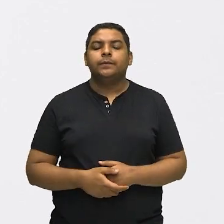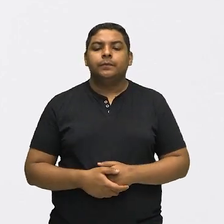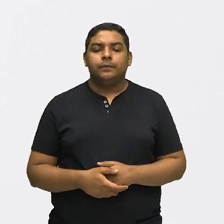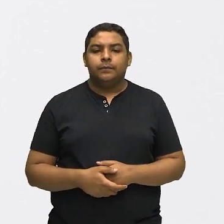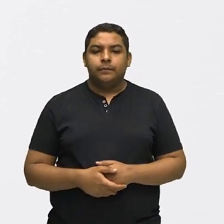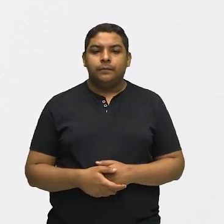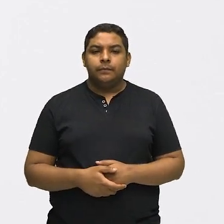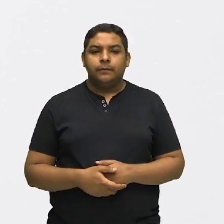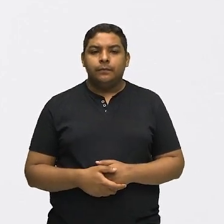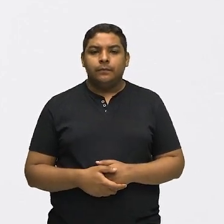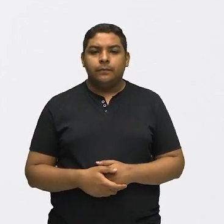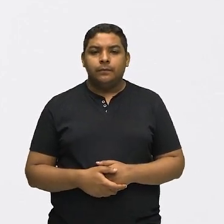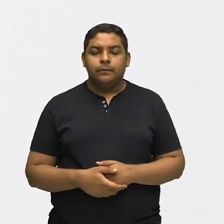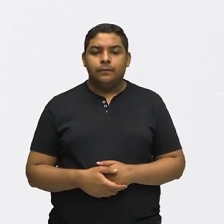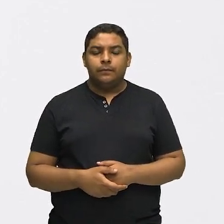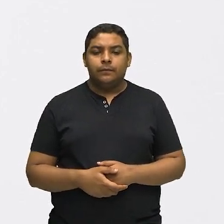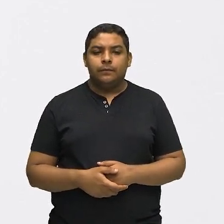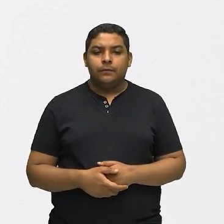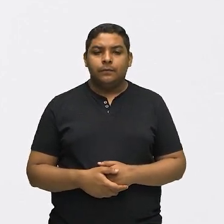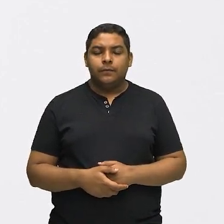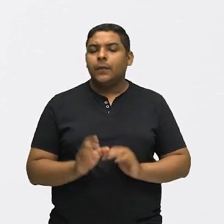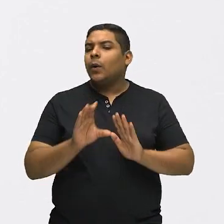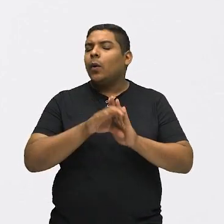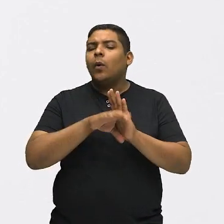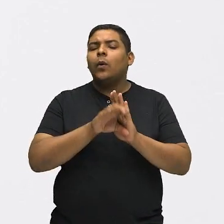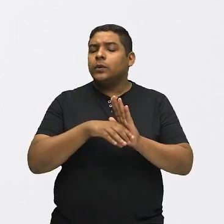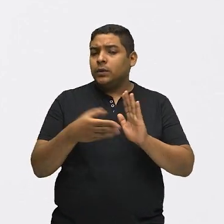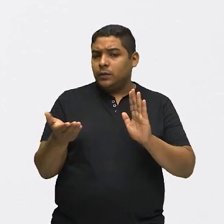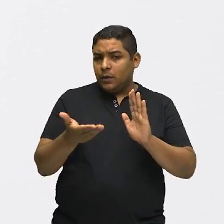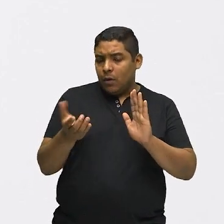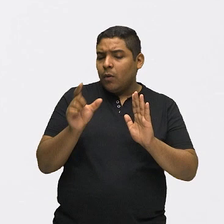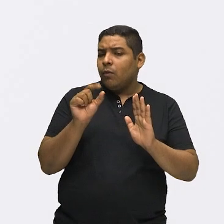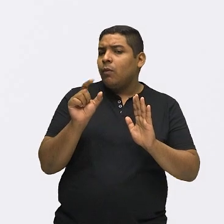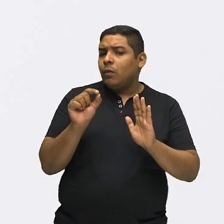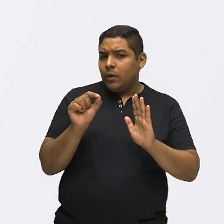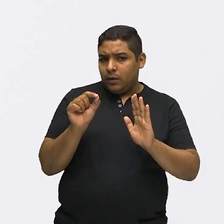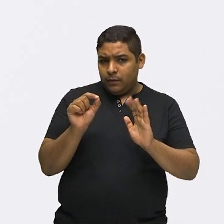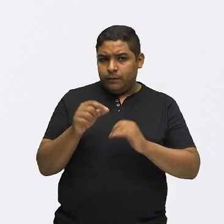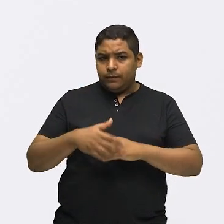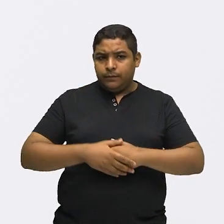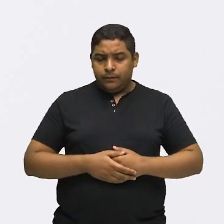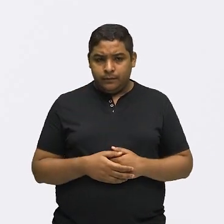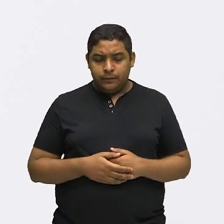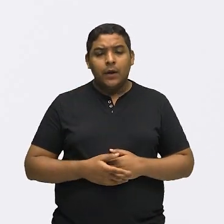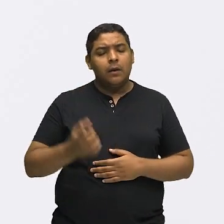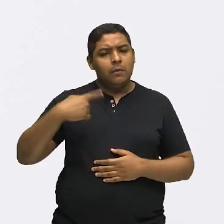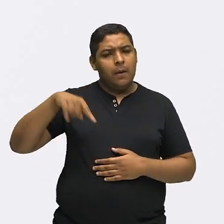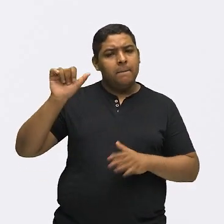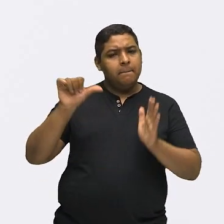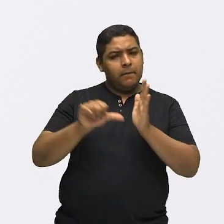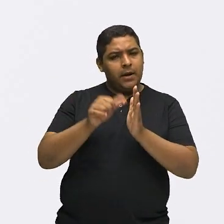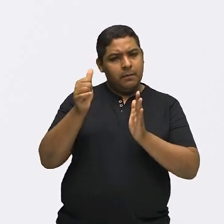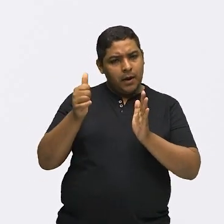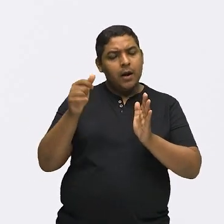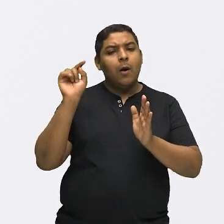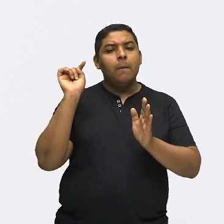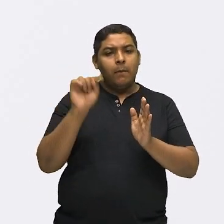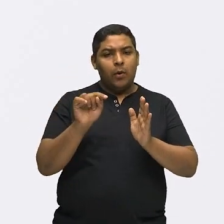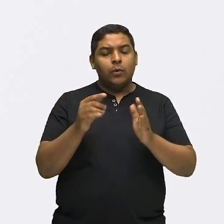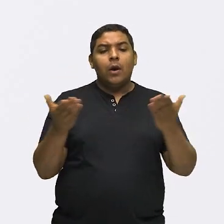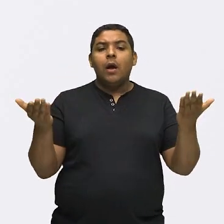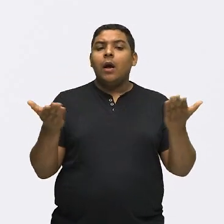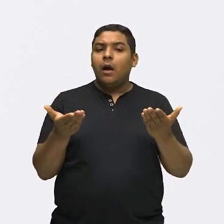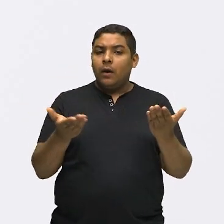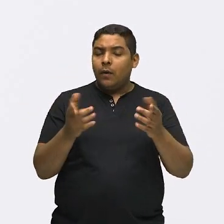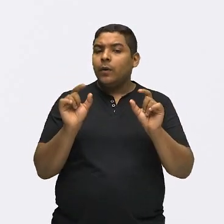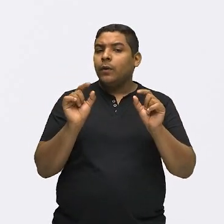Vamos conceituar agora. A gente viu o primeiro elemento gráfico, que foi o ponto, não é isso?